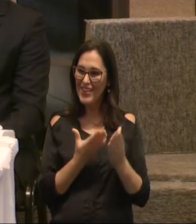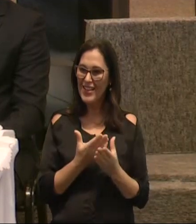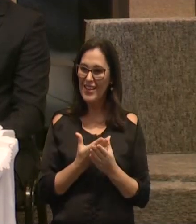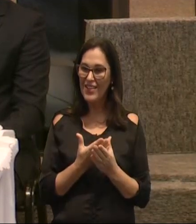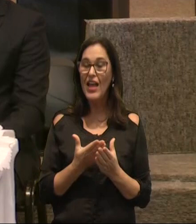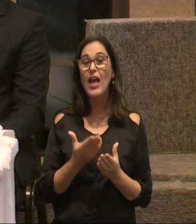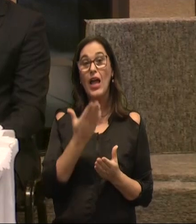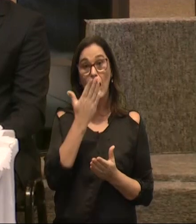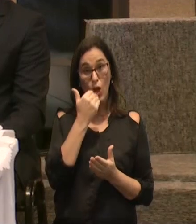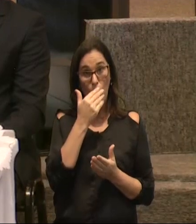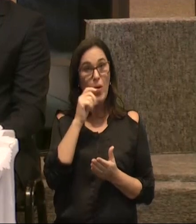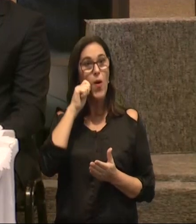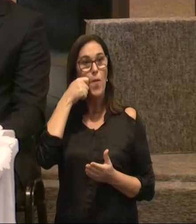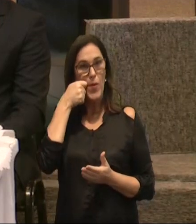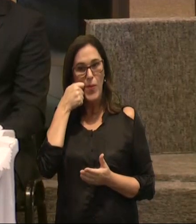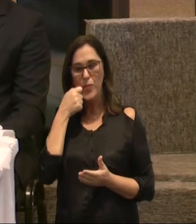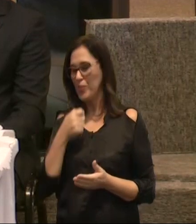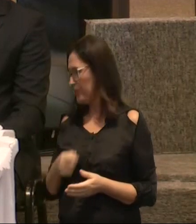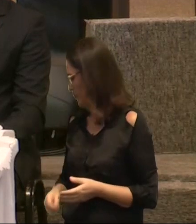Senhor e comer este pão.